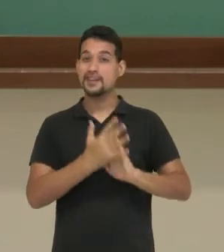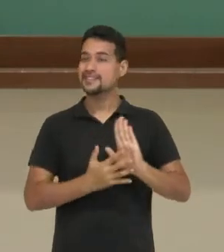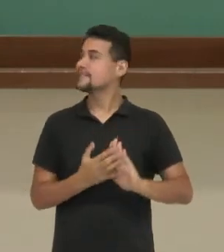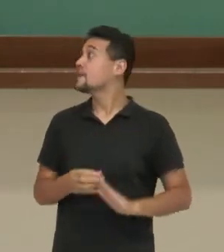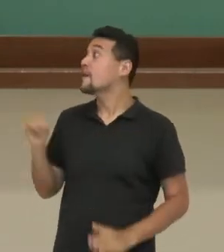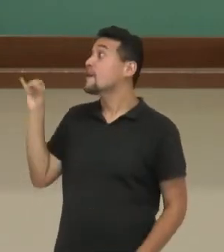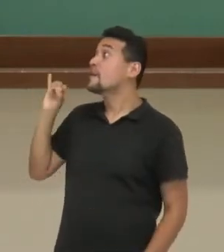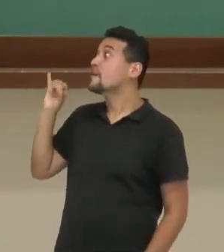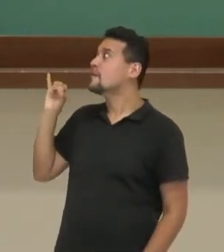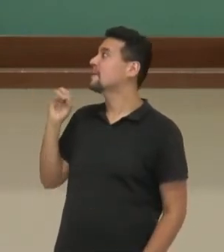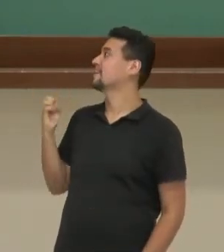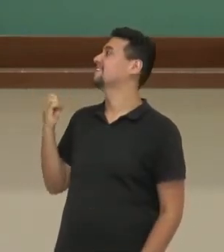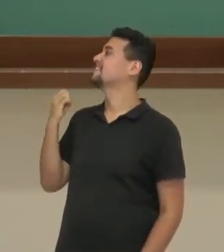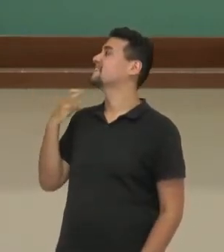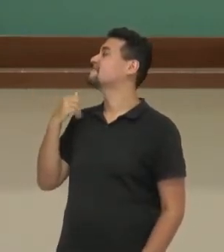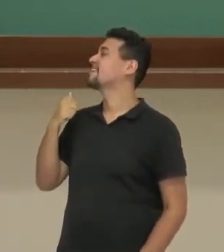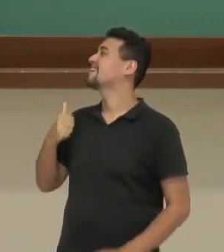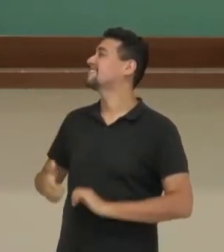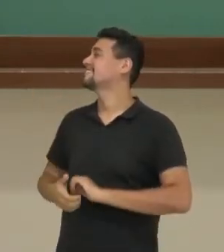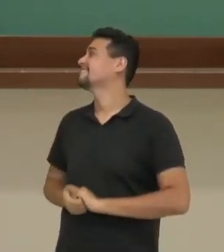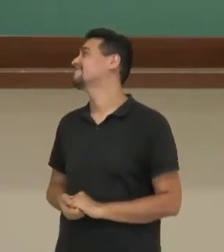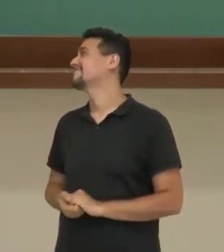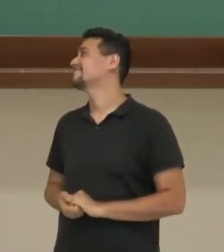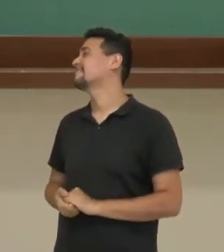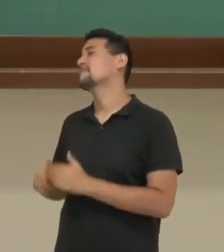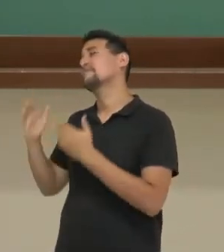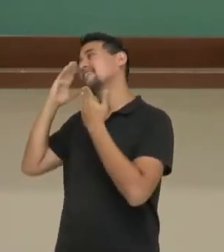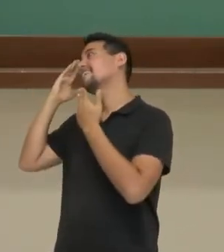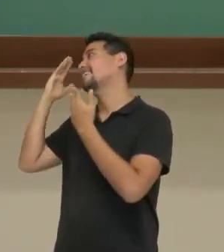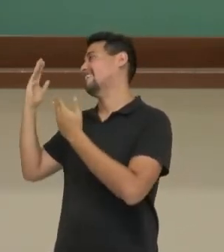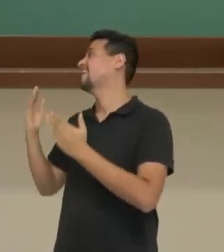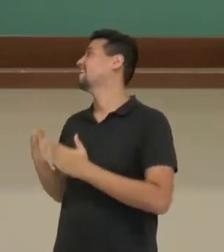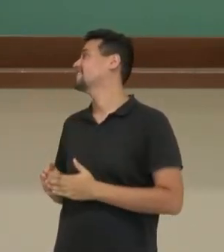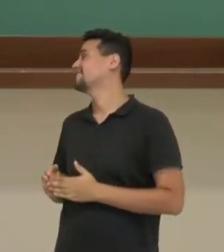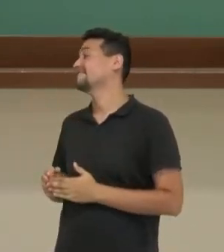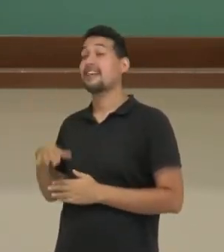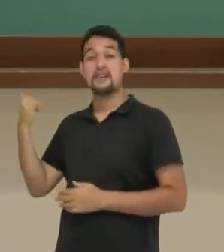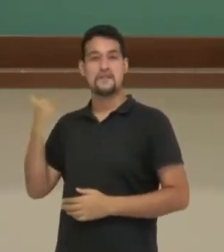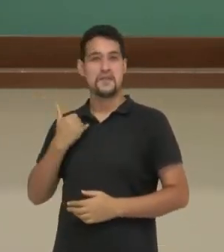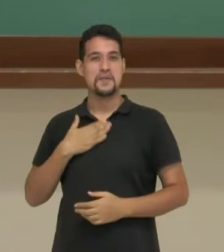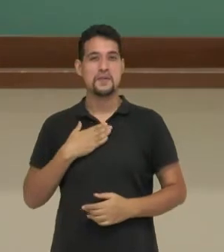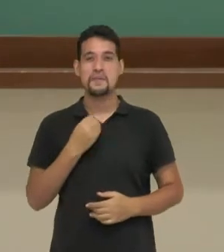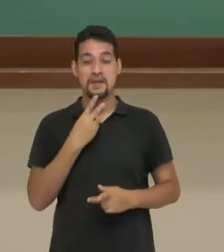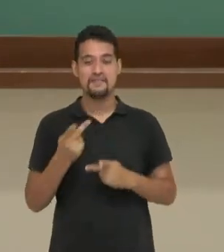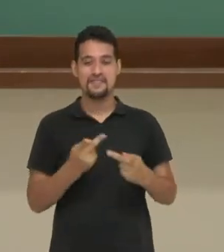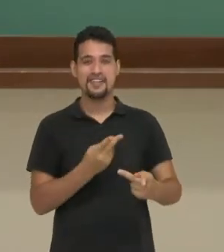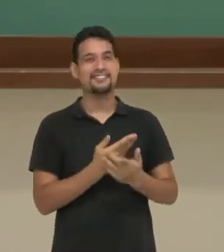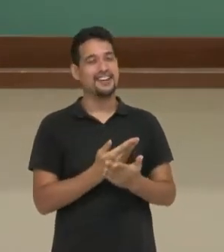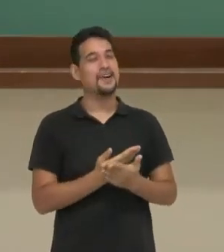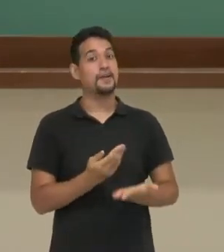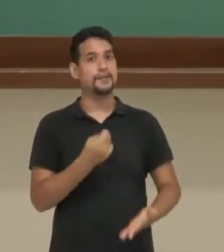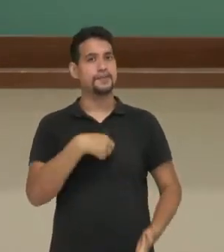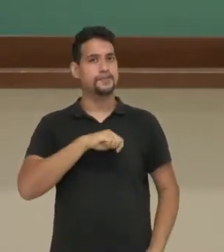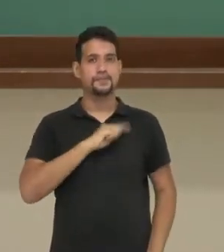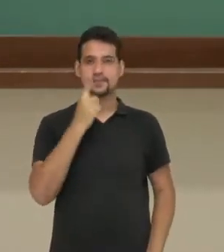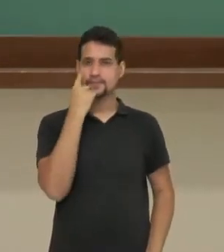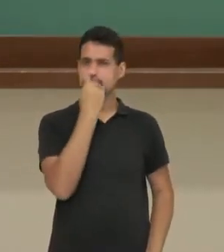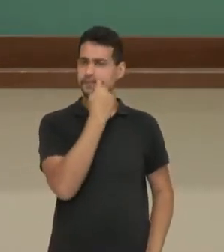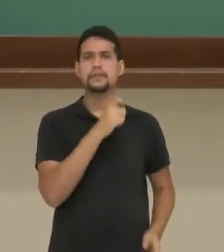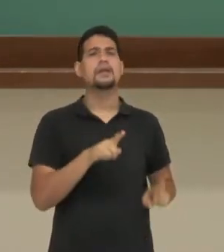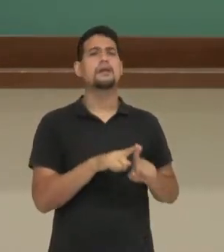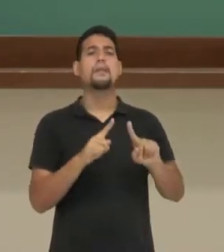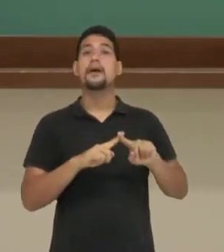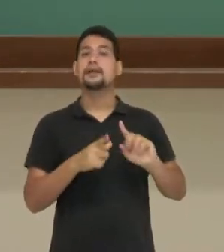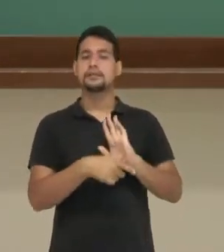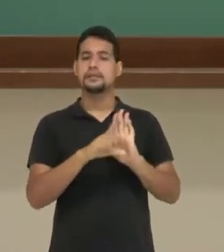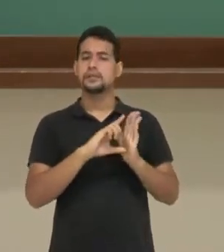Kelvin. Olá, Kelvin! Seja bem-vindo à nossa aula. E antes de começar